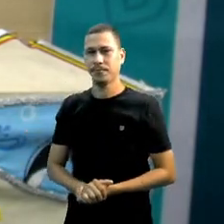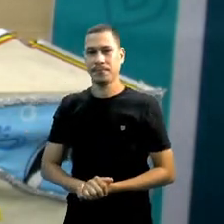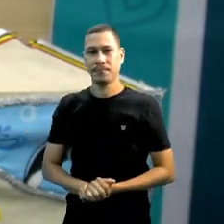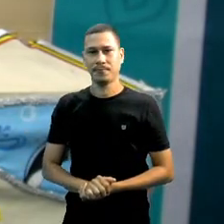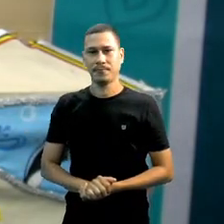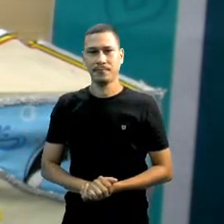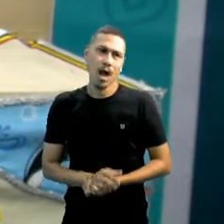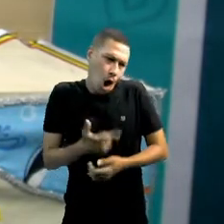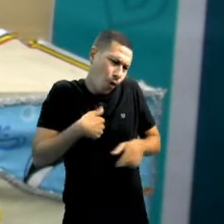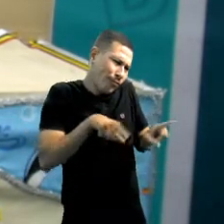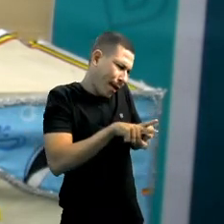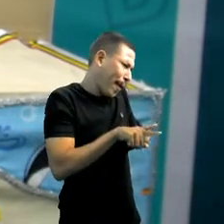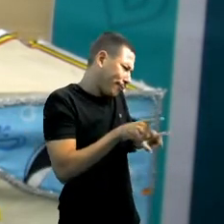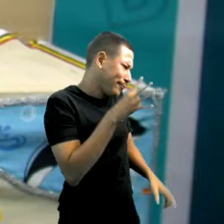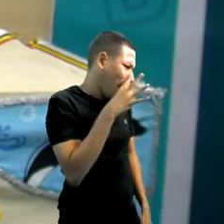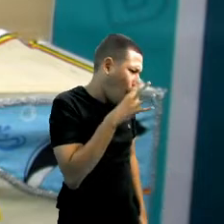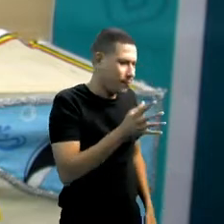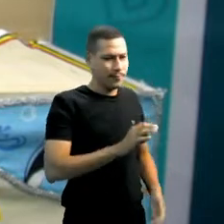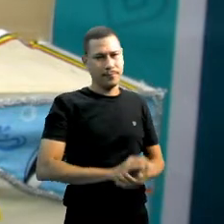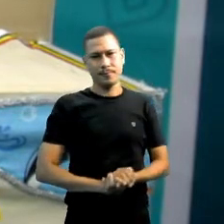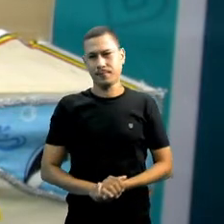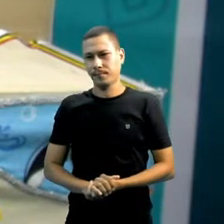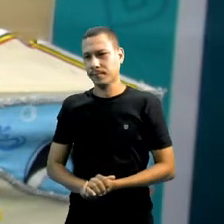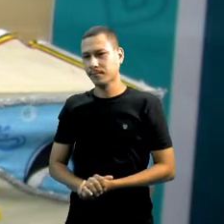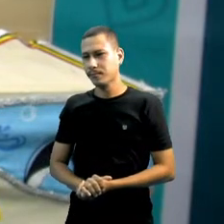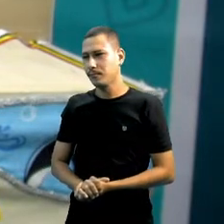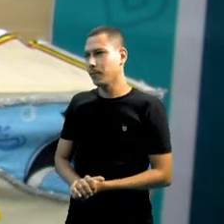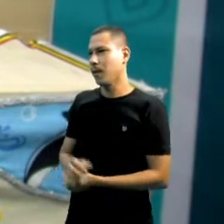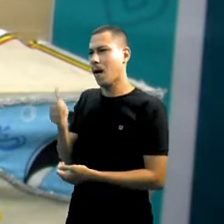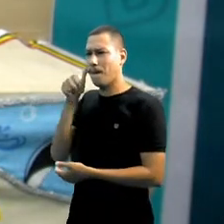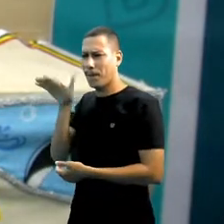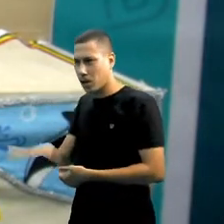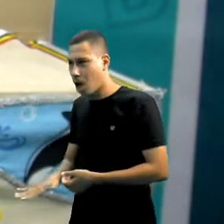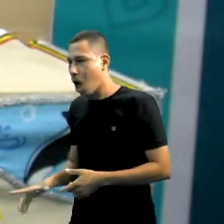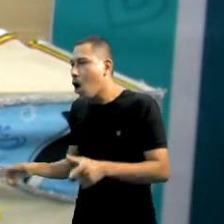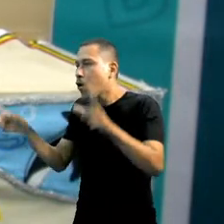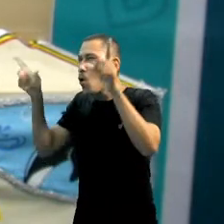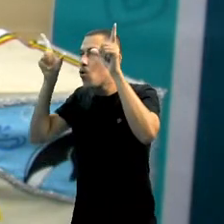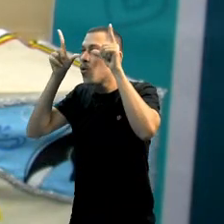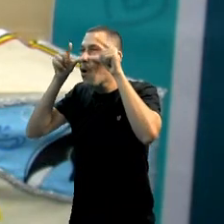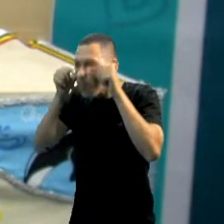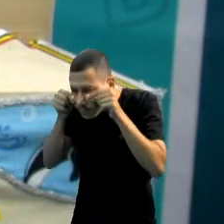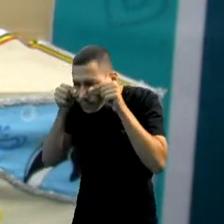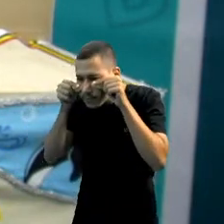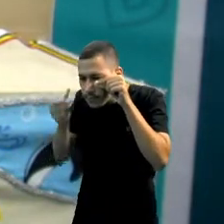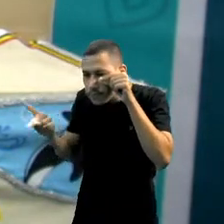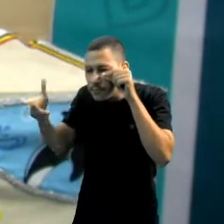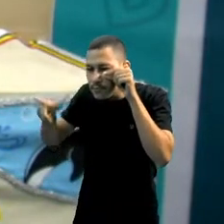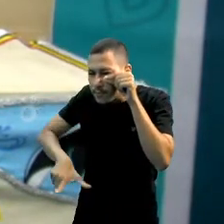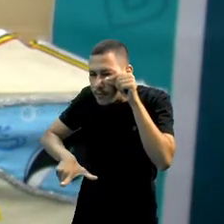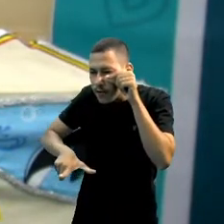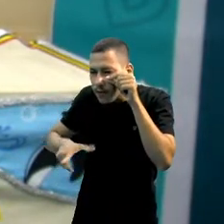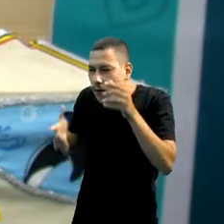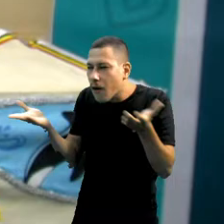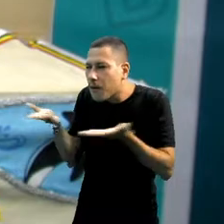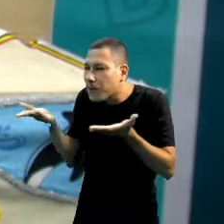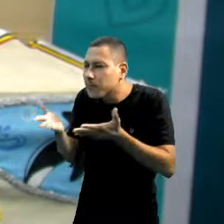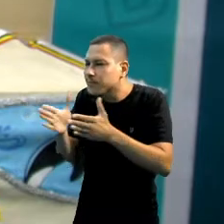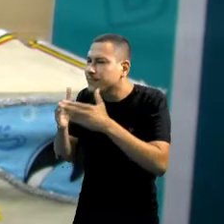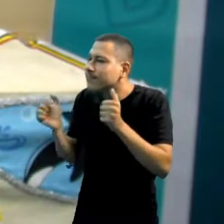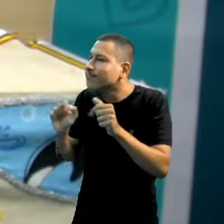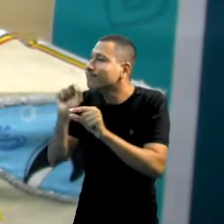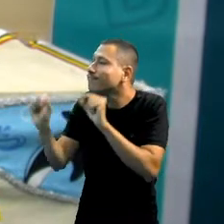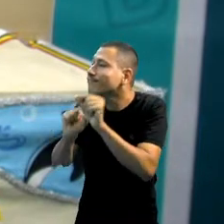Aí, isso. A menina fechou o olho novamente. O que será que ela vai pedir agora,